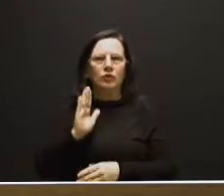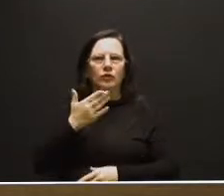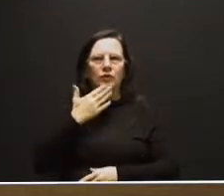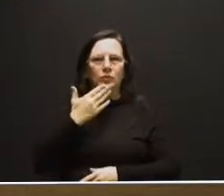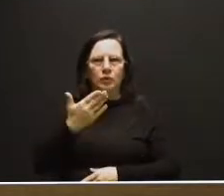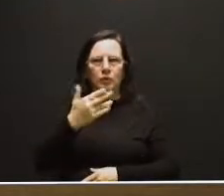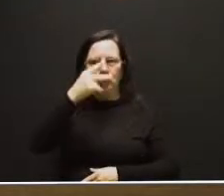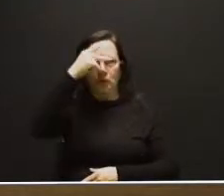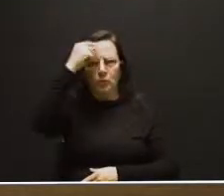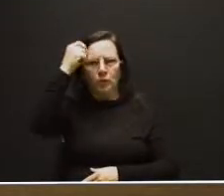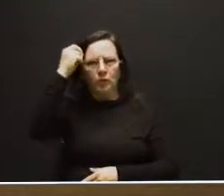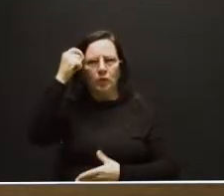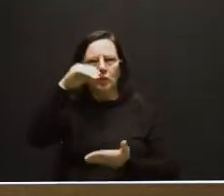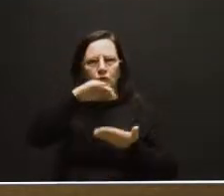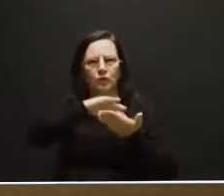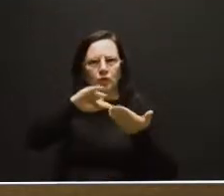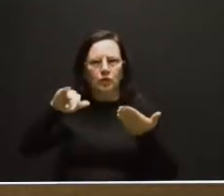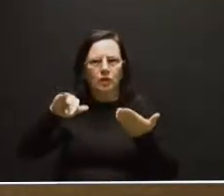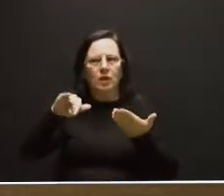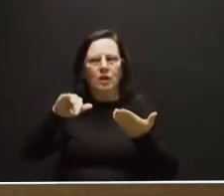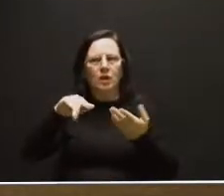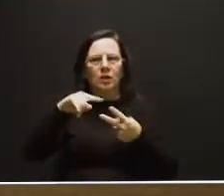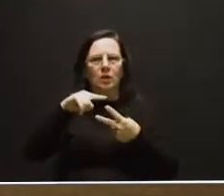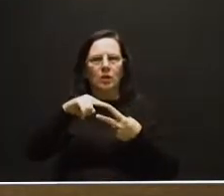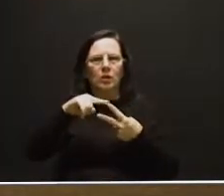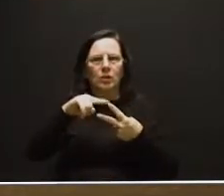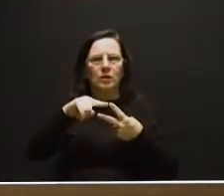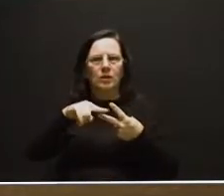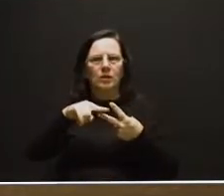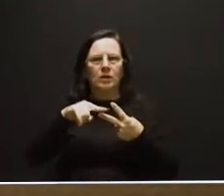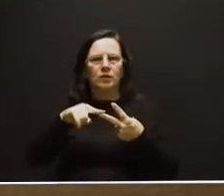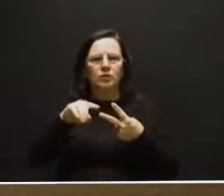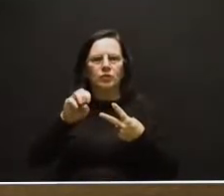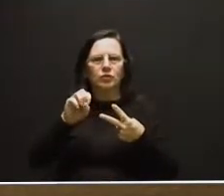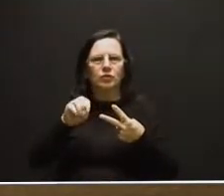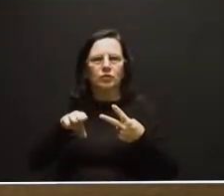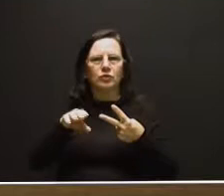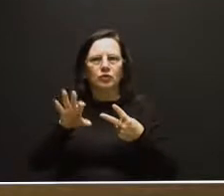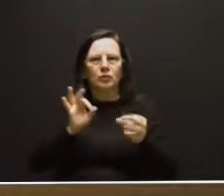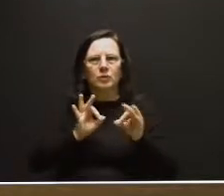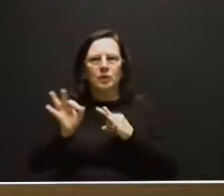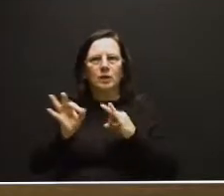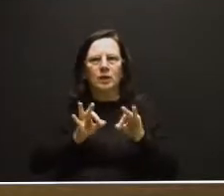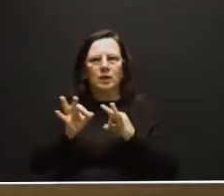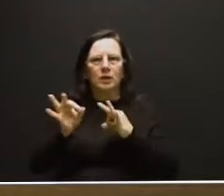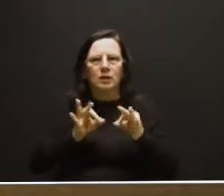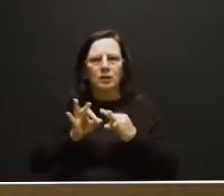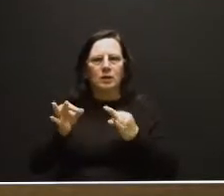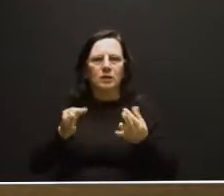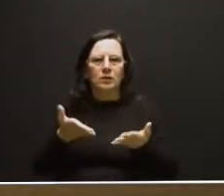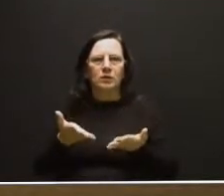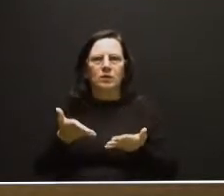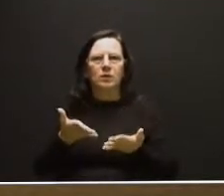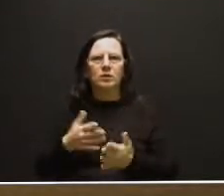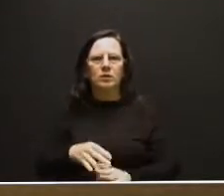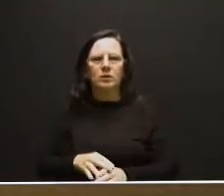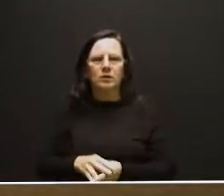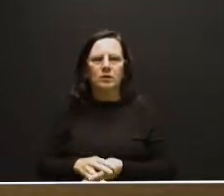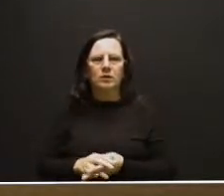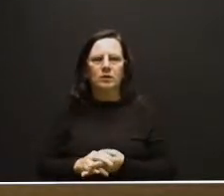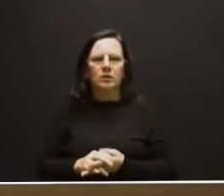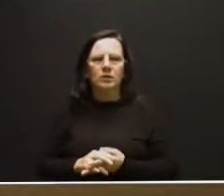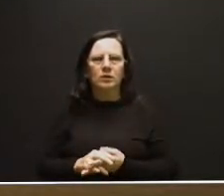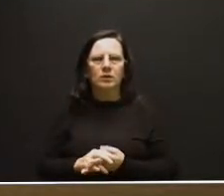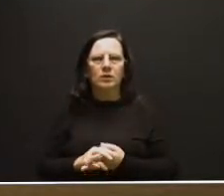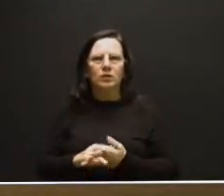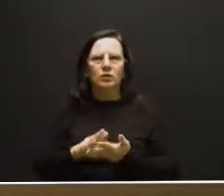prefeito para que tirasse deixasse ele na na pasta do planejamento que a praia literalmente a praia dele e